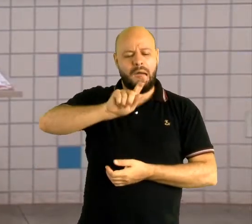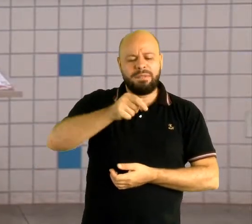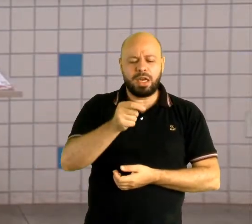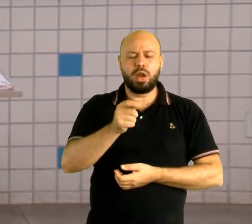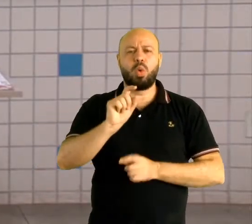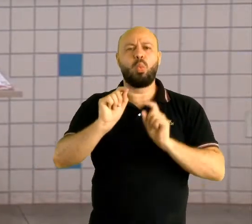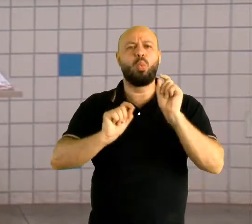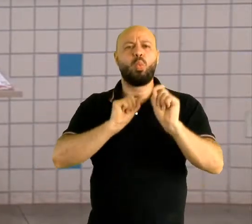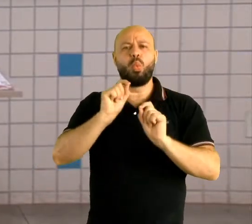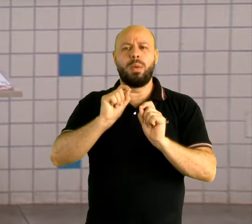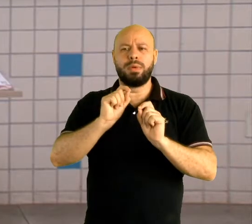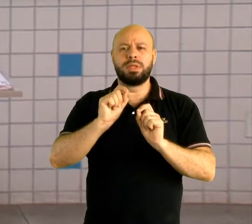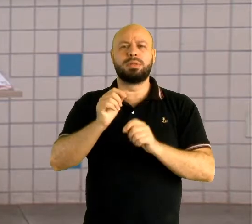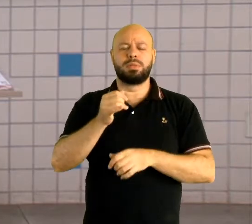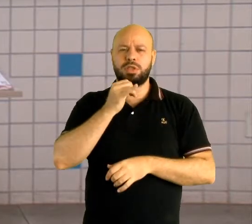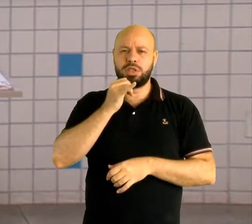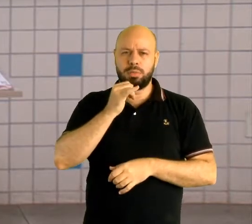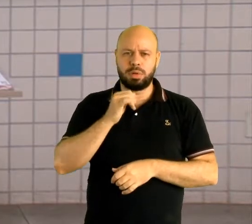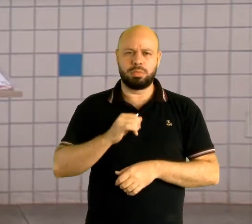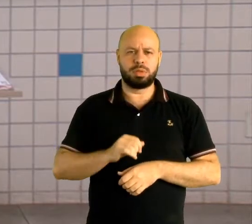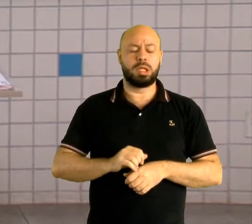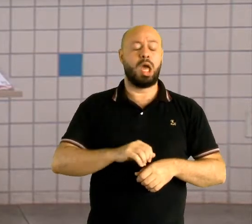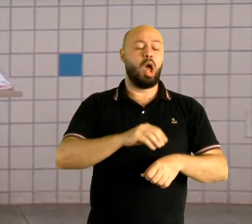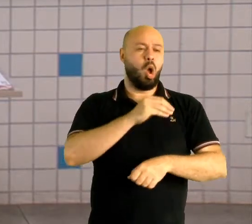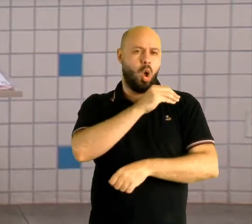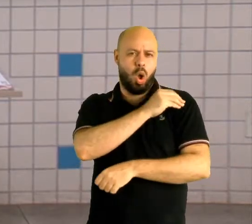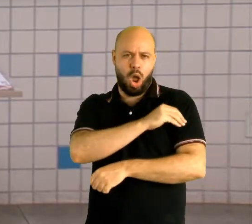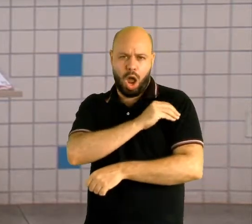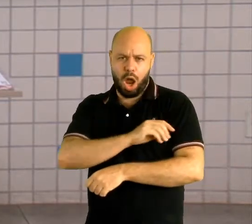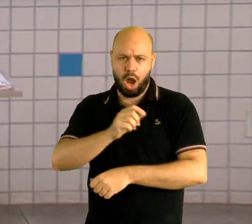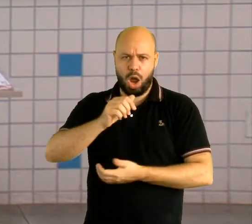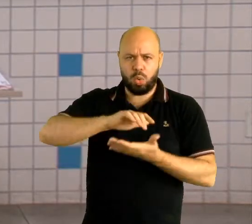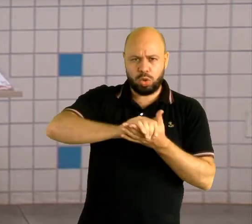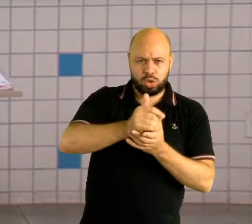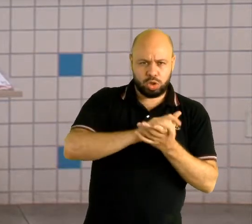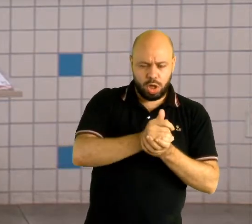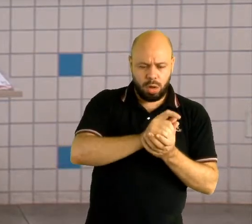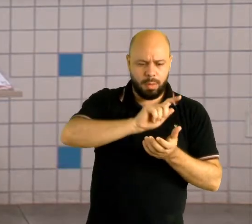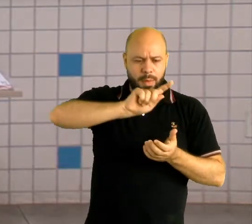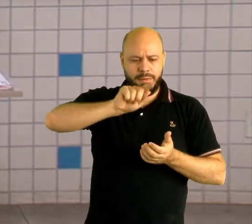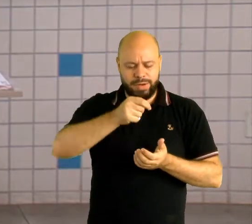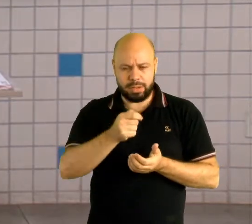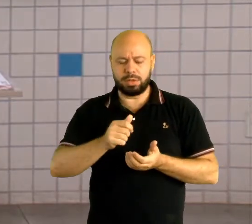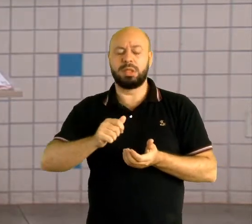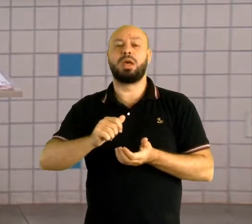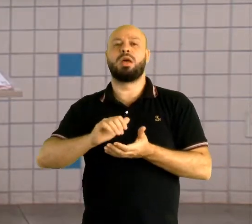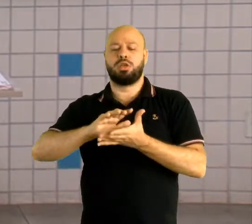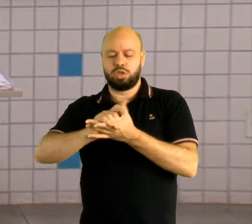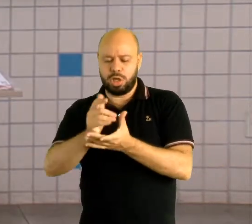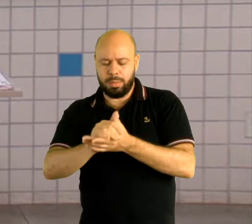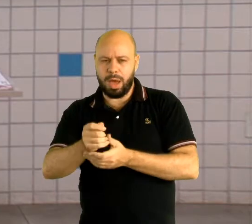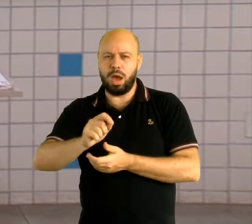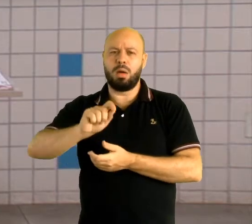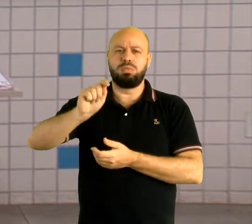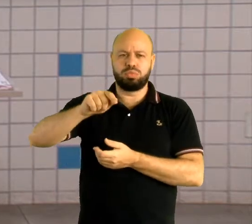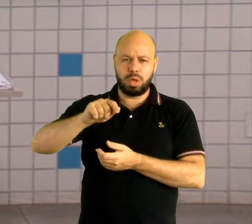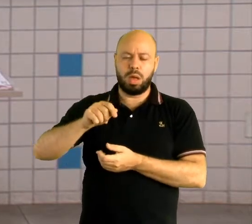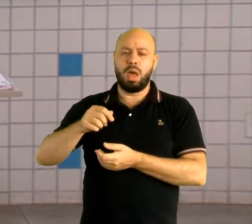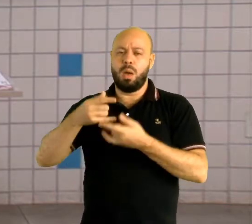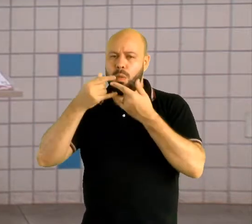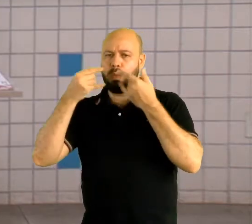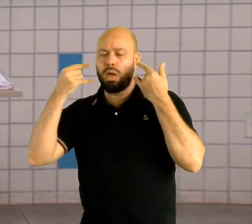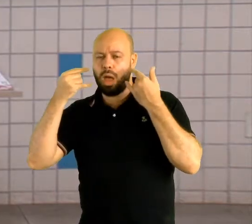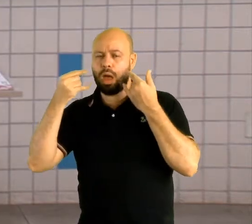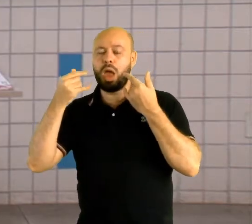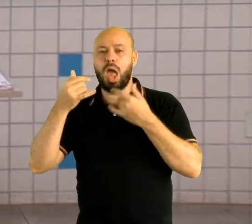enumeração. Sabão, álcool em gel e máscara podem evitar o contágio com o vírus. Então